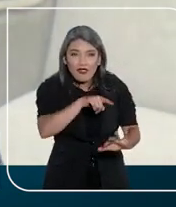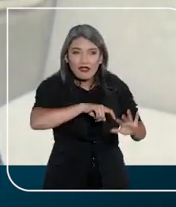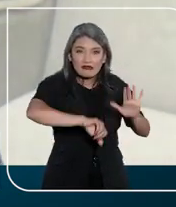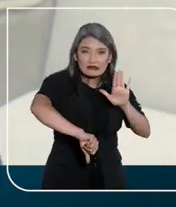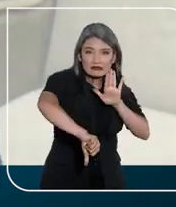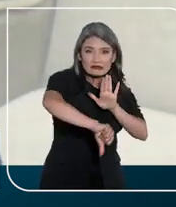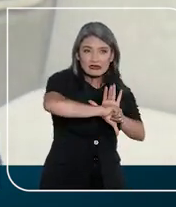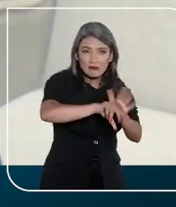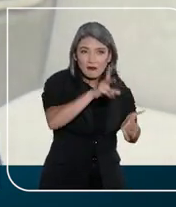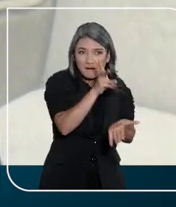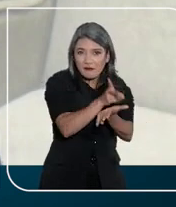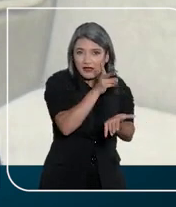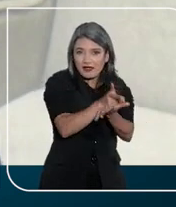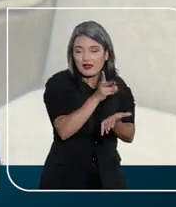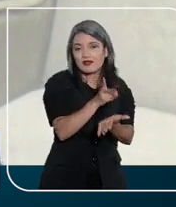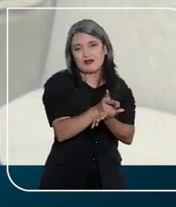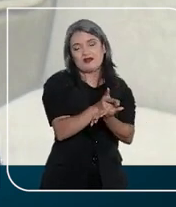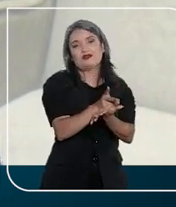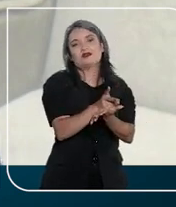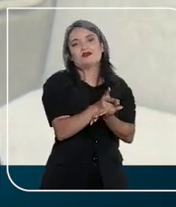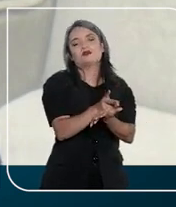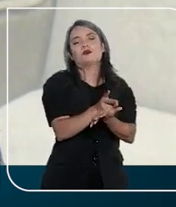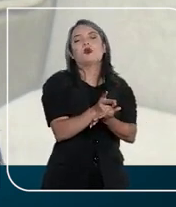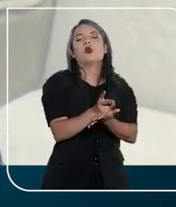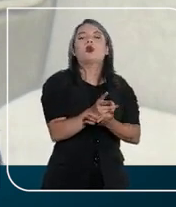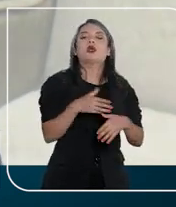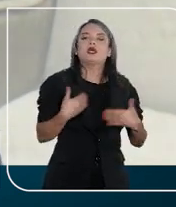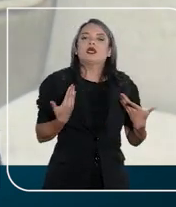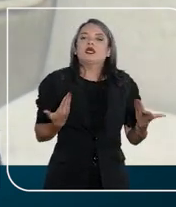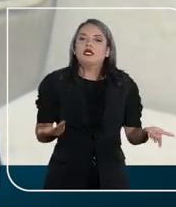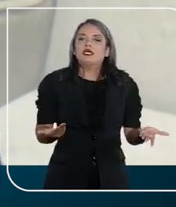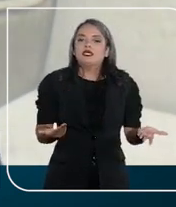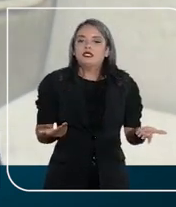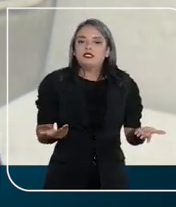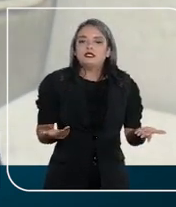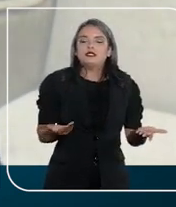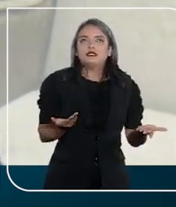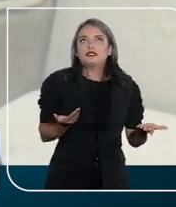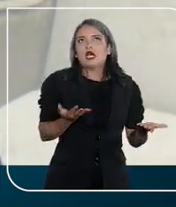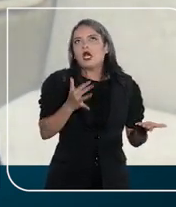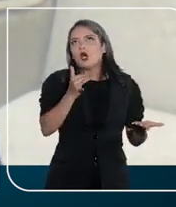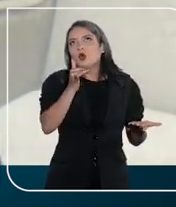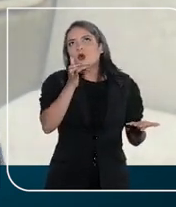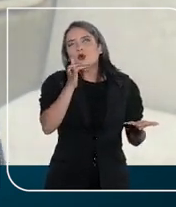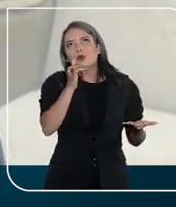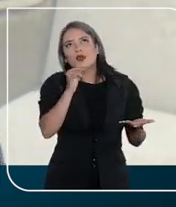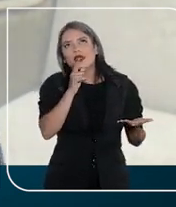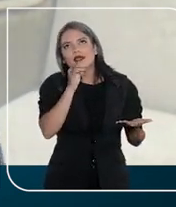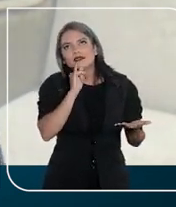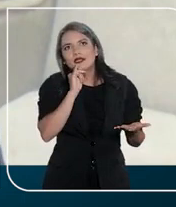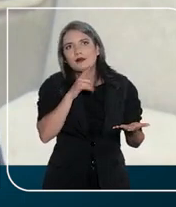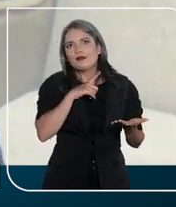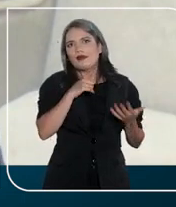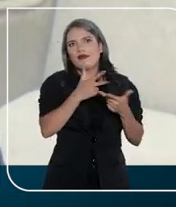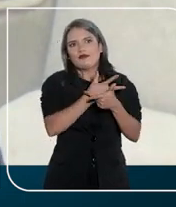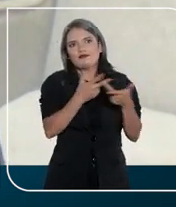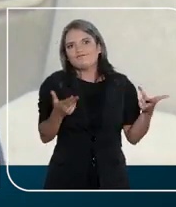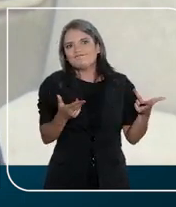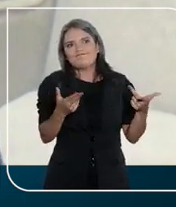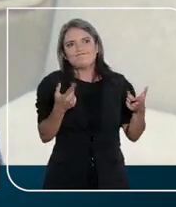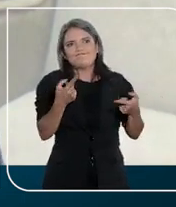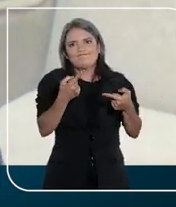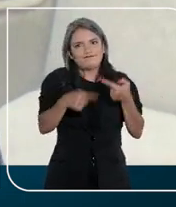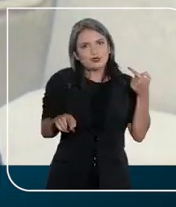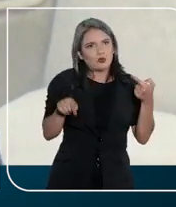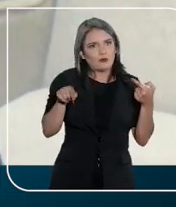de algum crime ou de algum ato, digamos assim, reprovável. Então, assim, existem, de